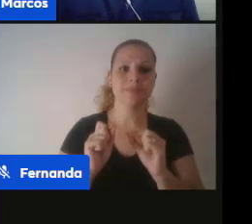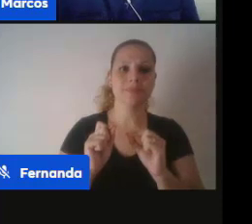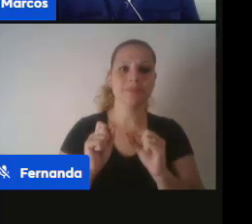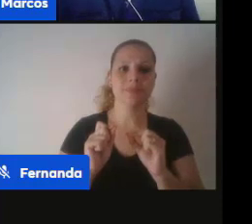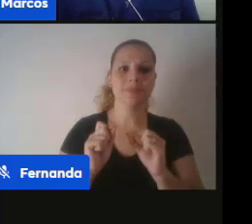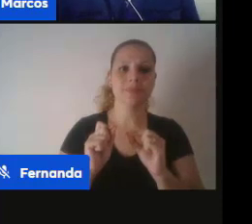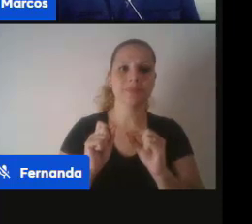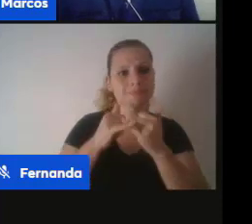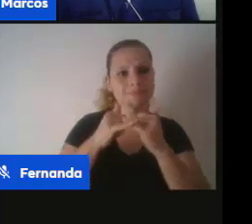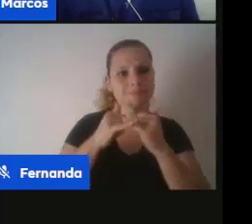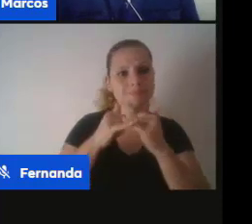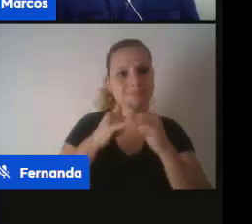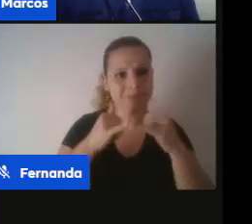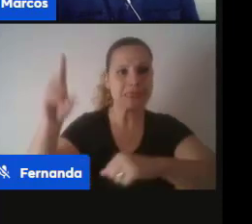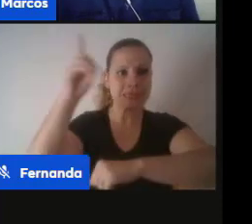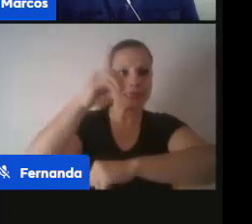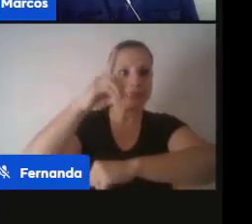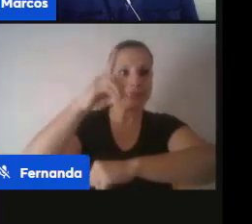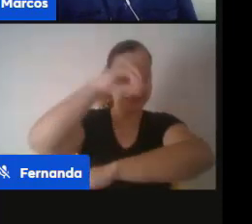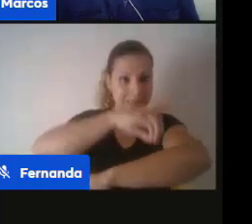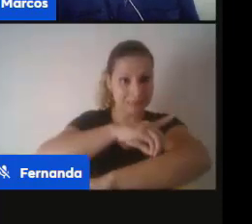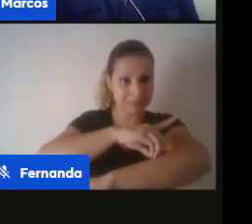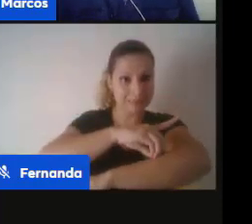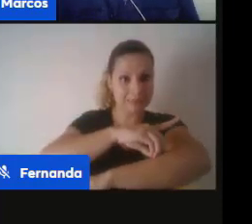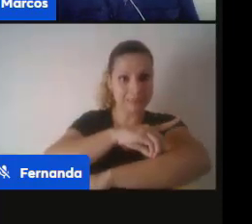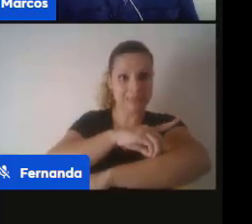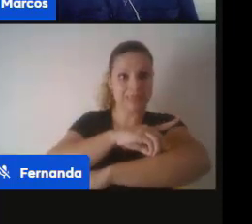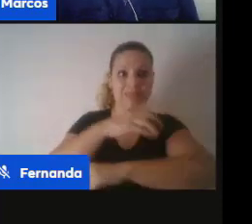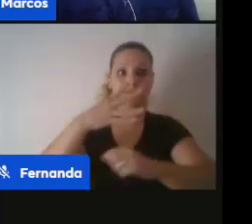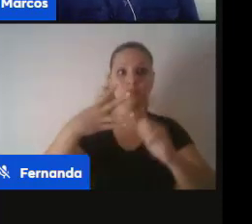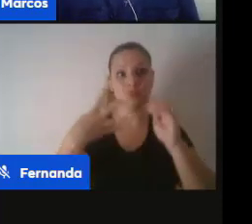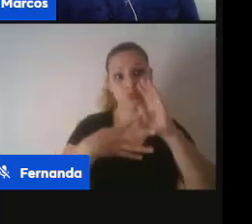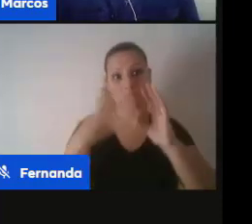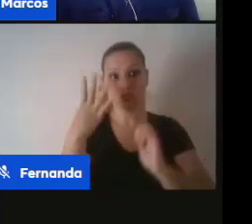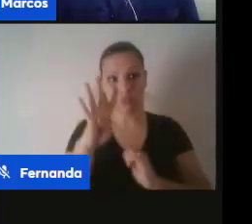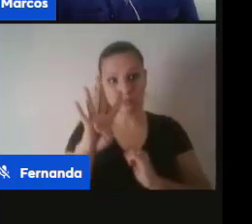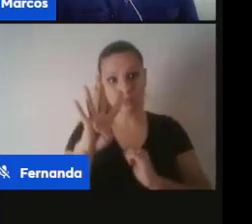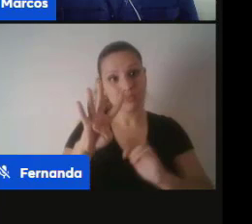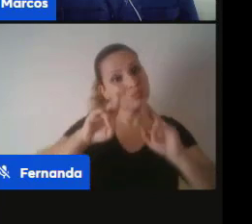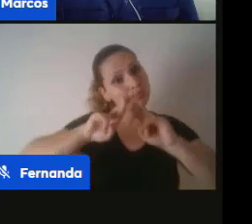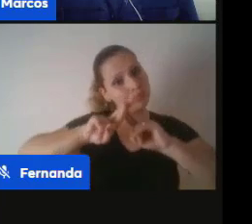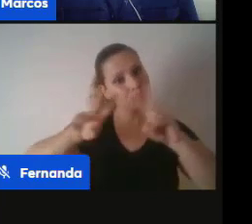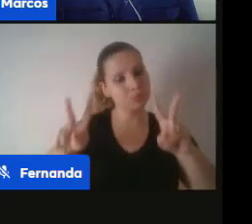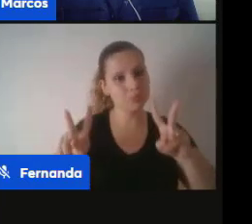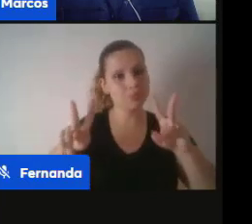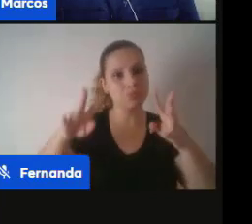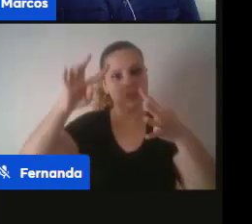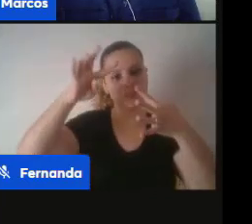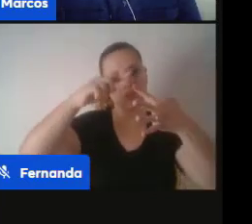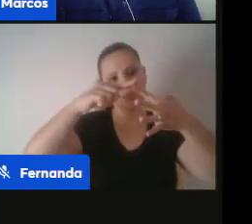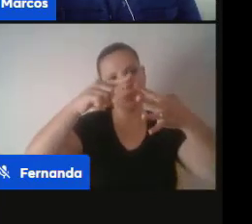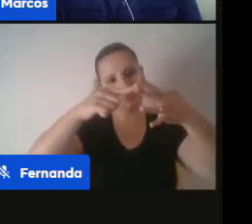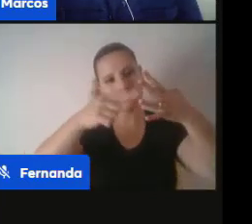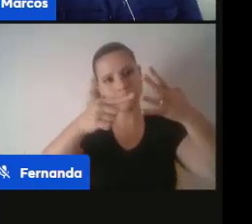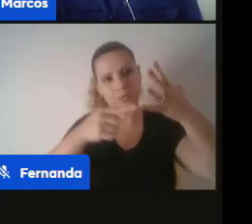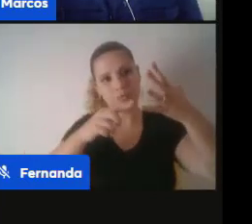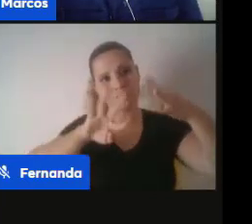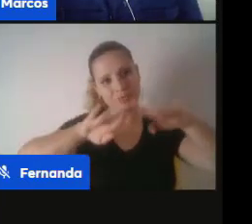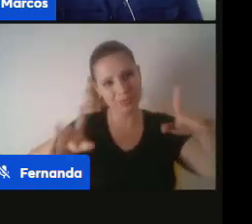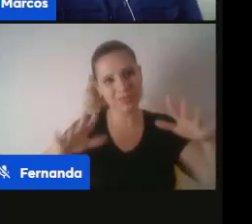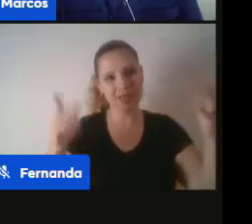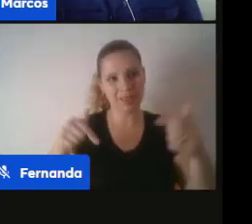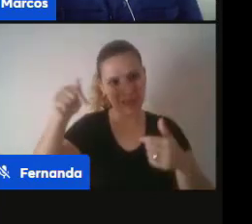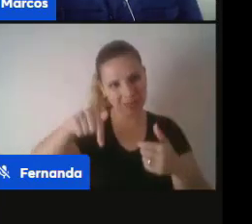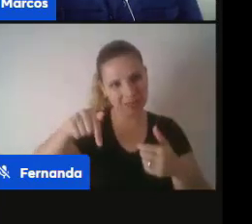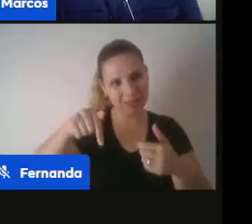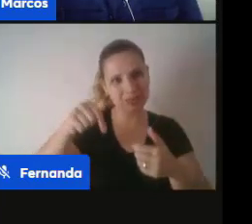informa que a dengue são 4 sorotipos distintos. Nós tivemos aqui a nossa epidemia